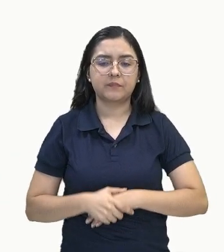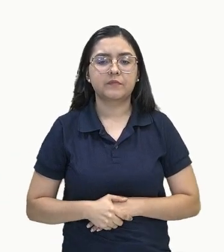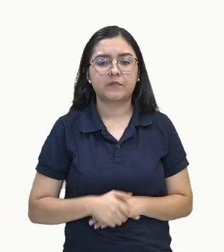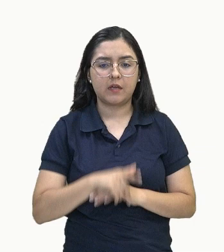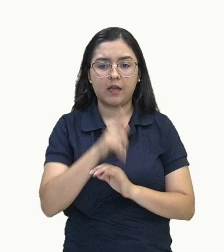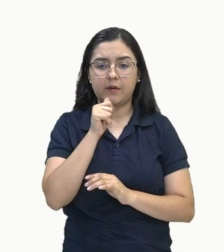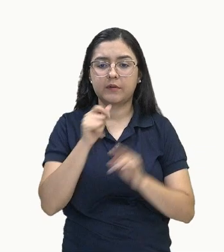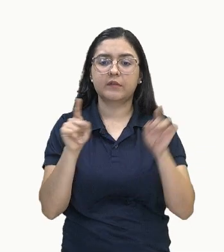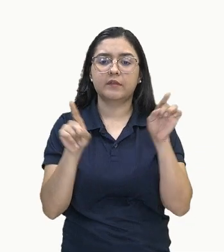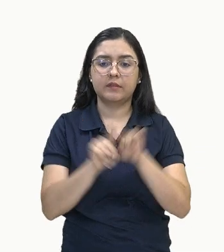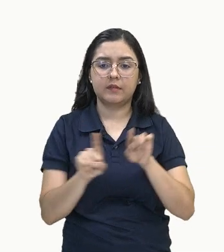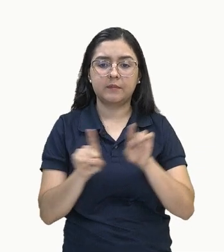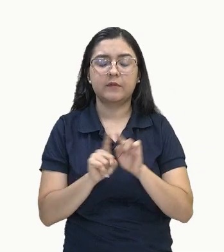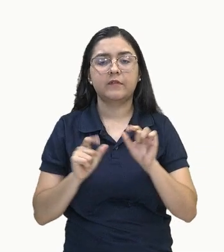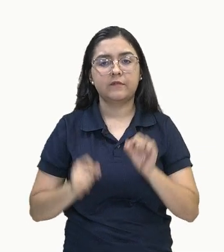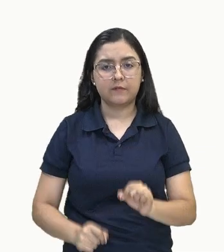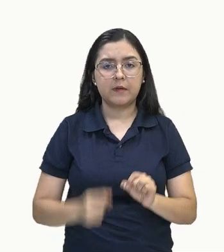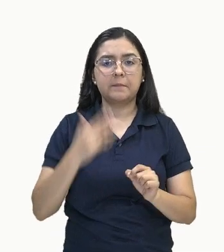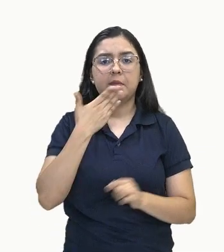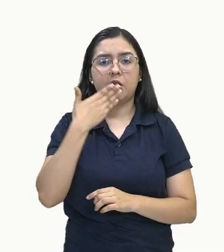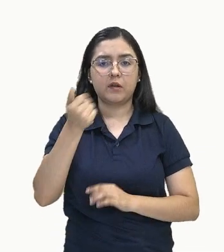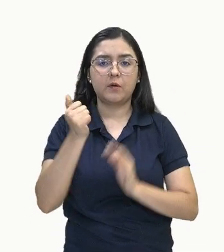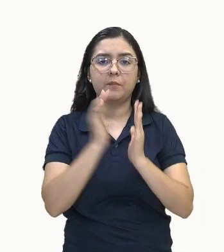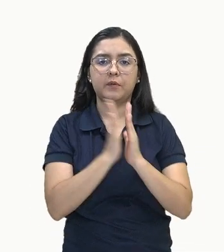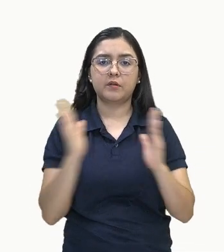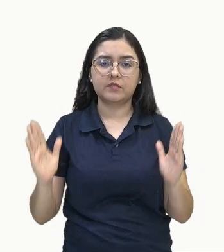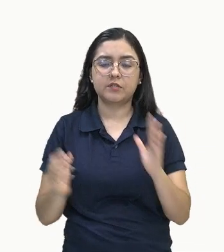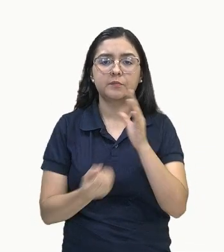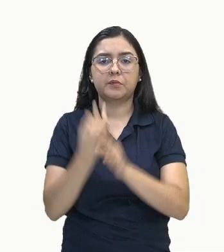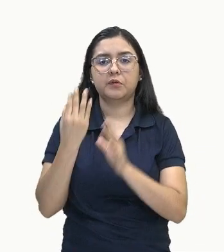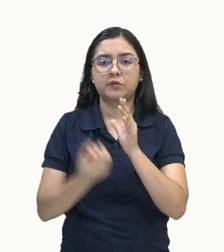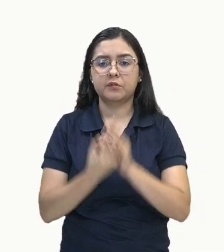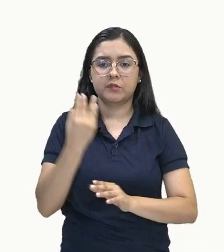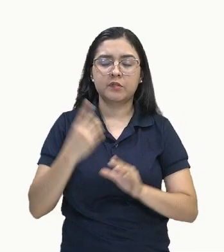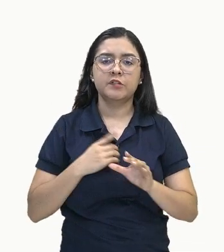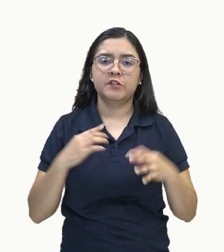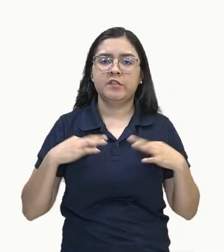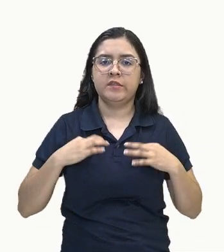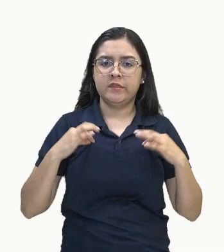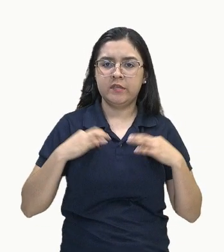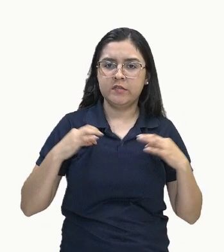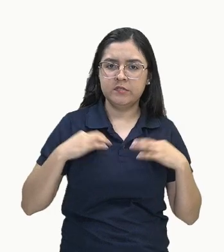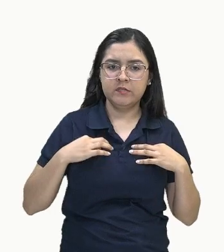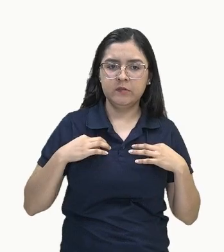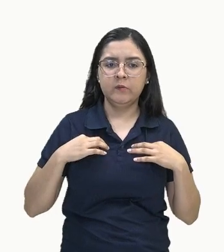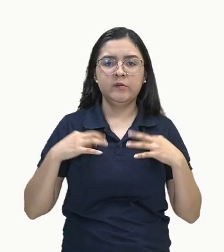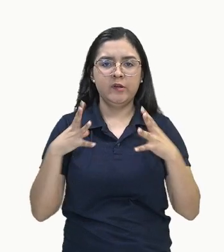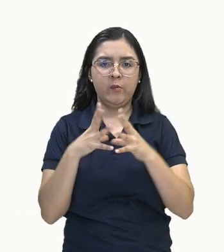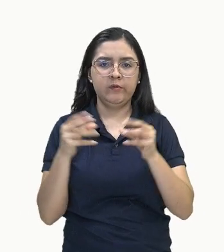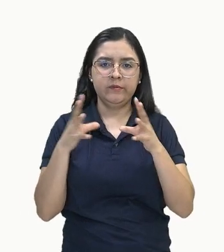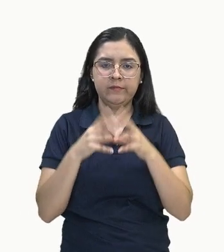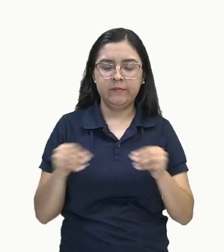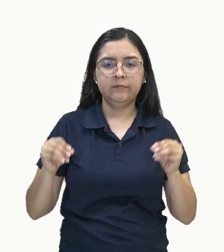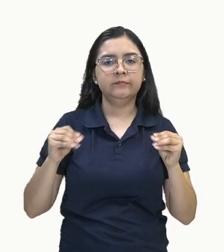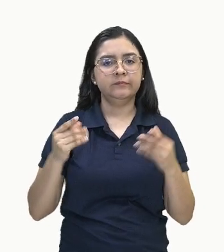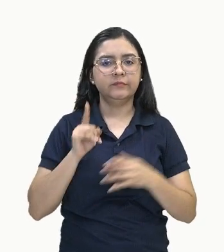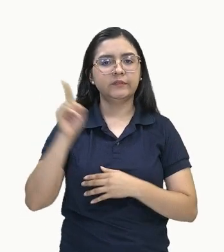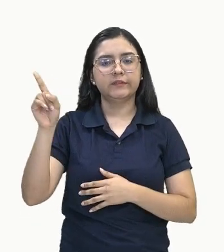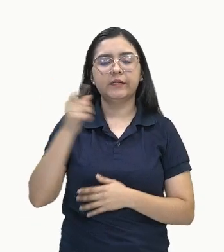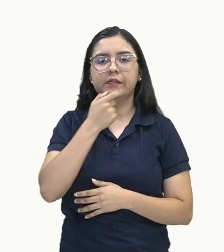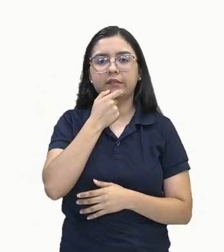vai também acelerar o processo ali de produção de tecido de algodão. Inclusive, na Inglaterra,